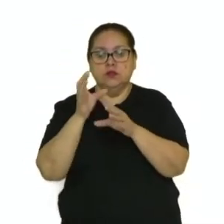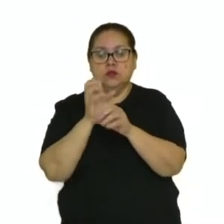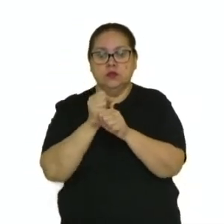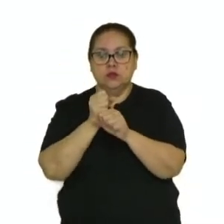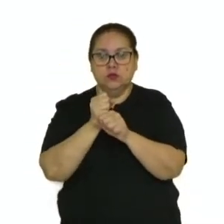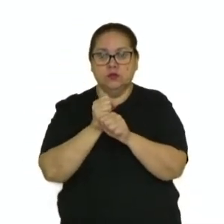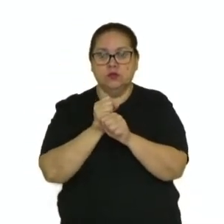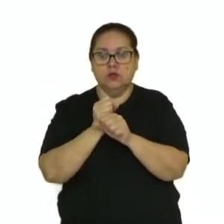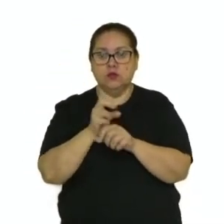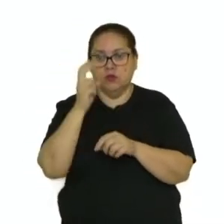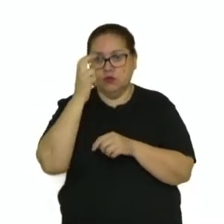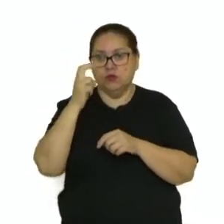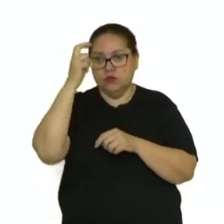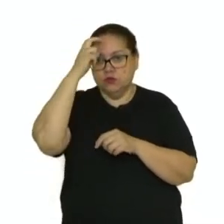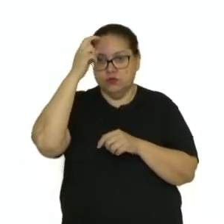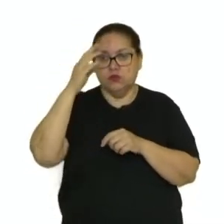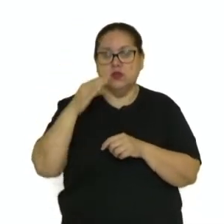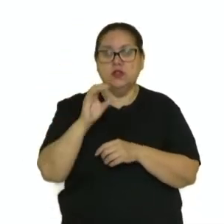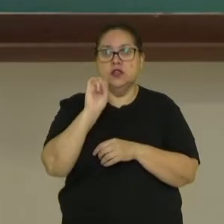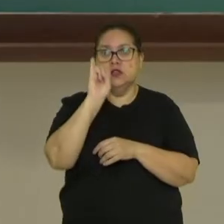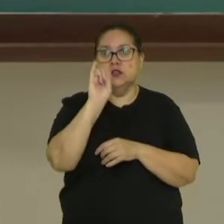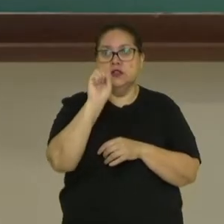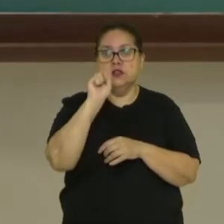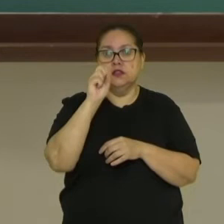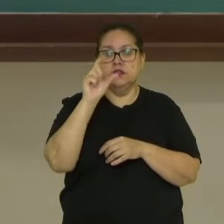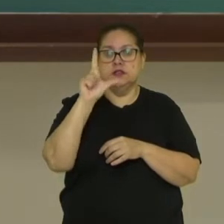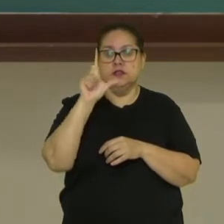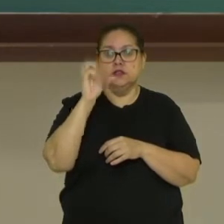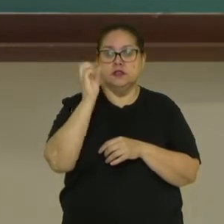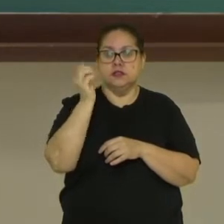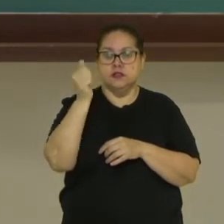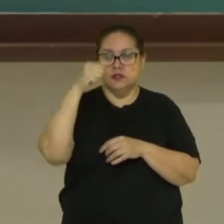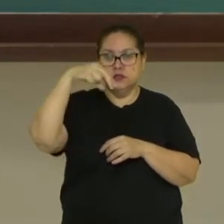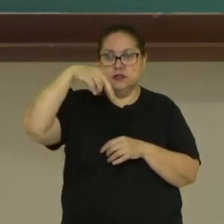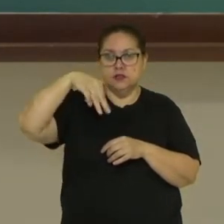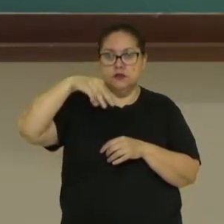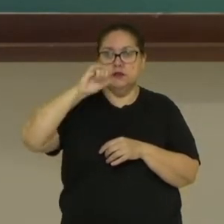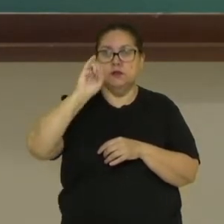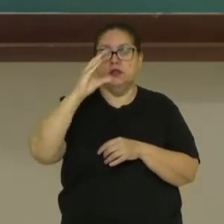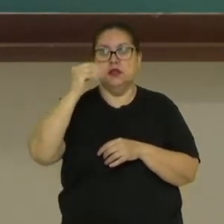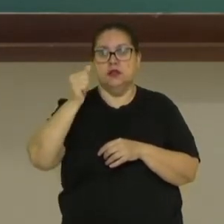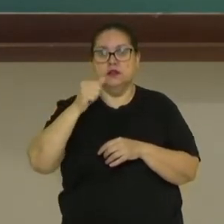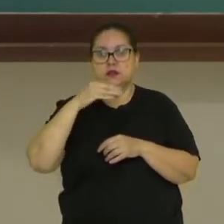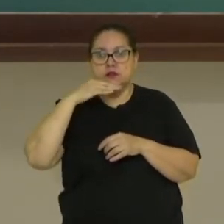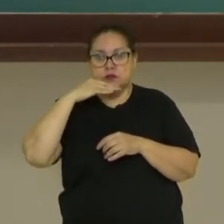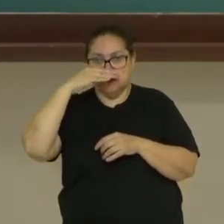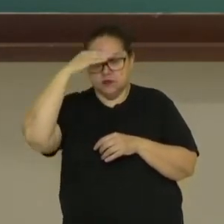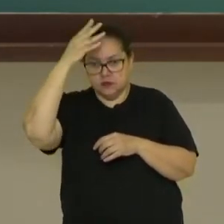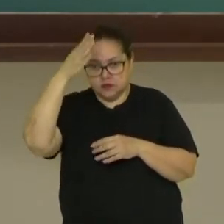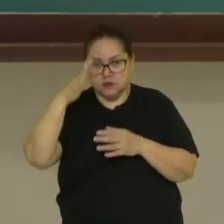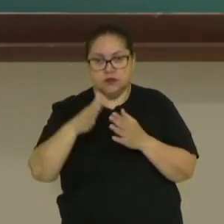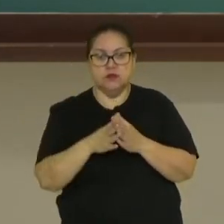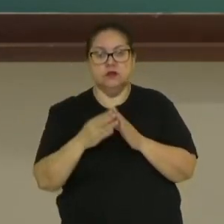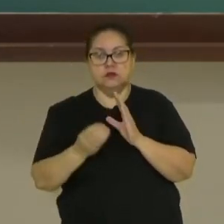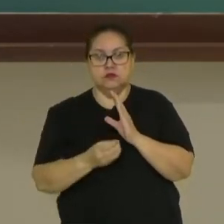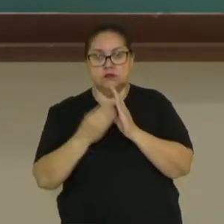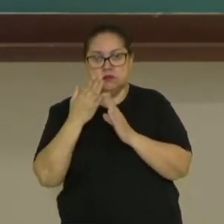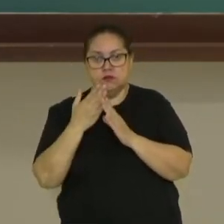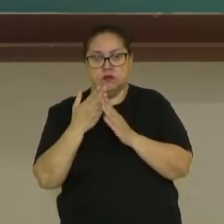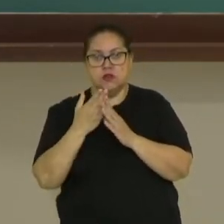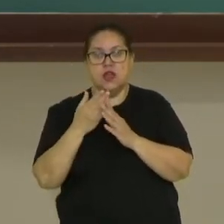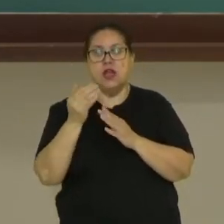cultura islâmica. Países, né, que tem a religião muçulmana predominantemente, ok? Então, ali temos, por exemplo,